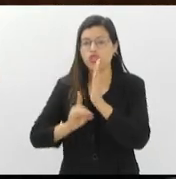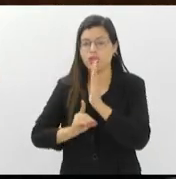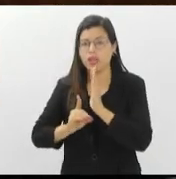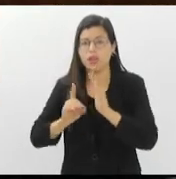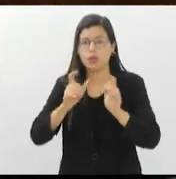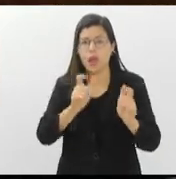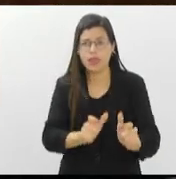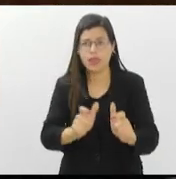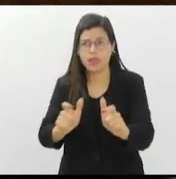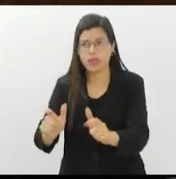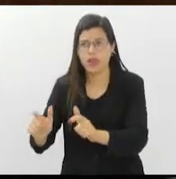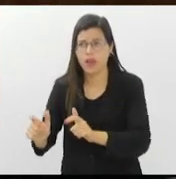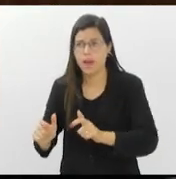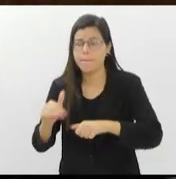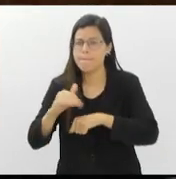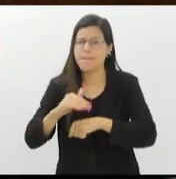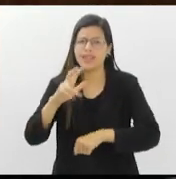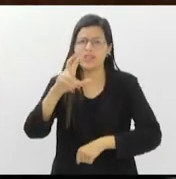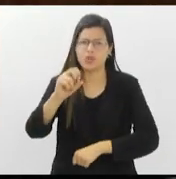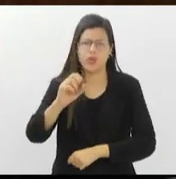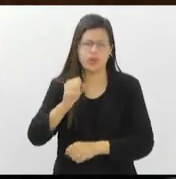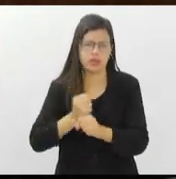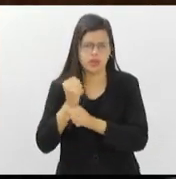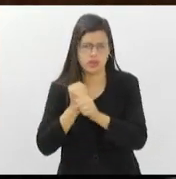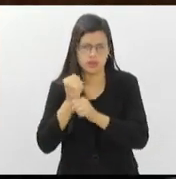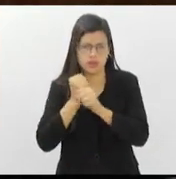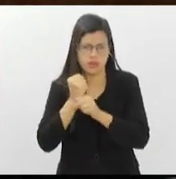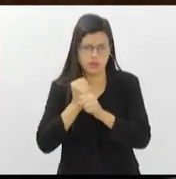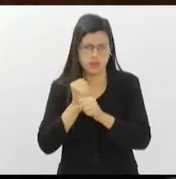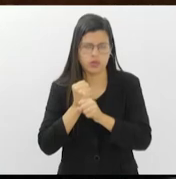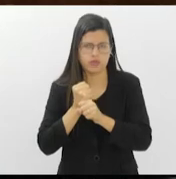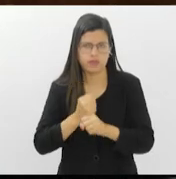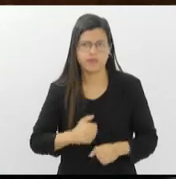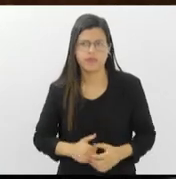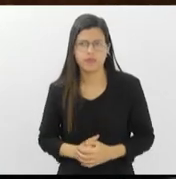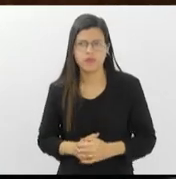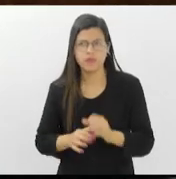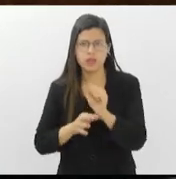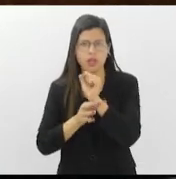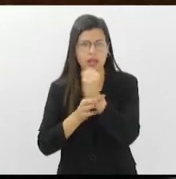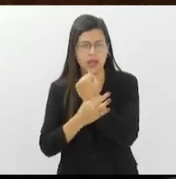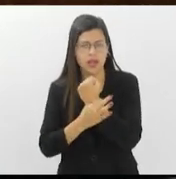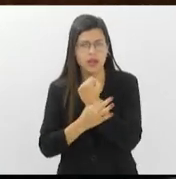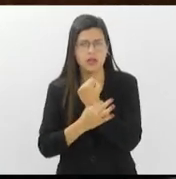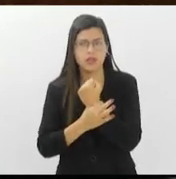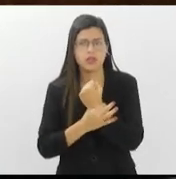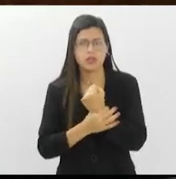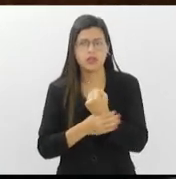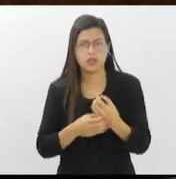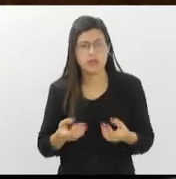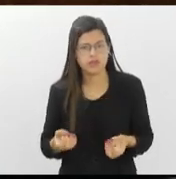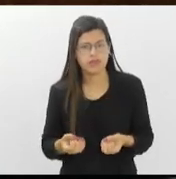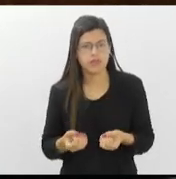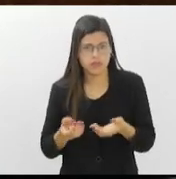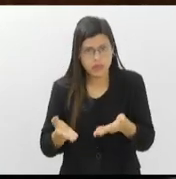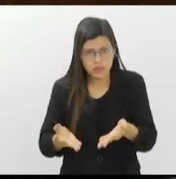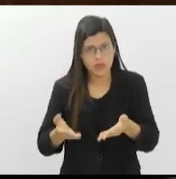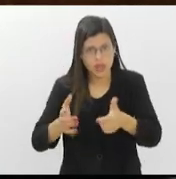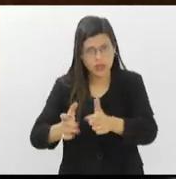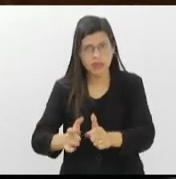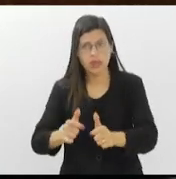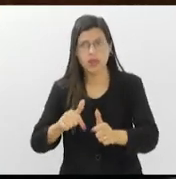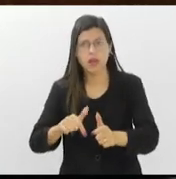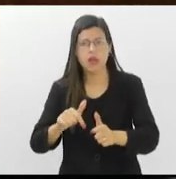que ocupam há mais de 50 anos e garantindo a posse real. No caso, inclusive,